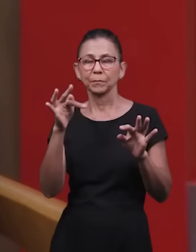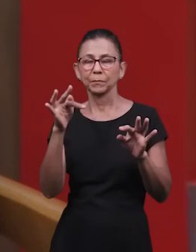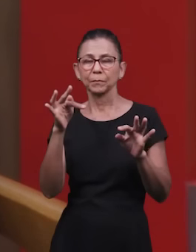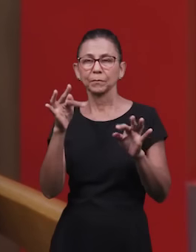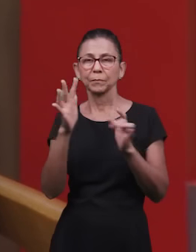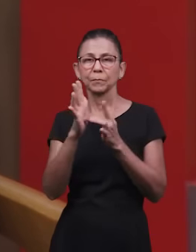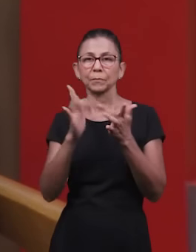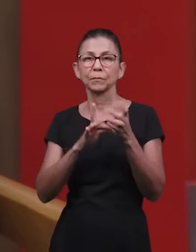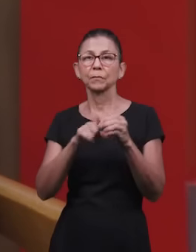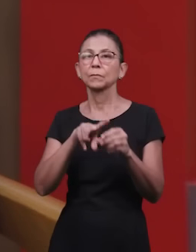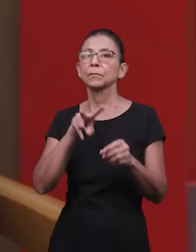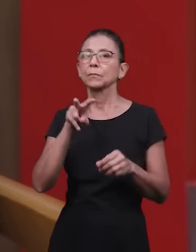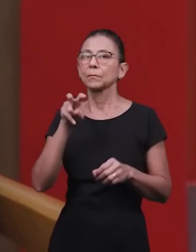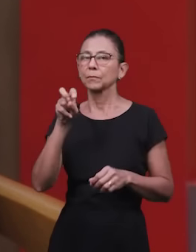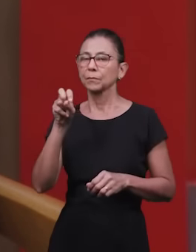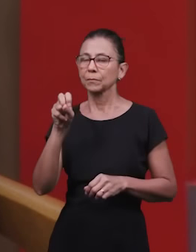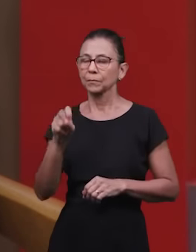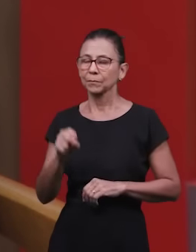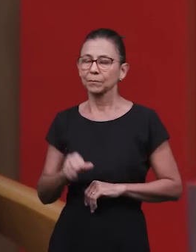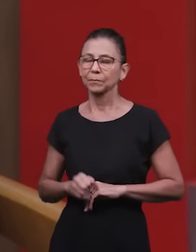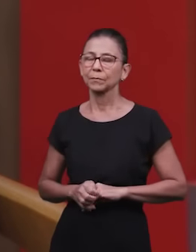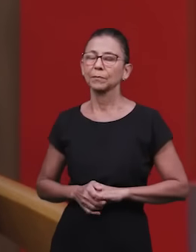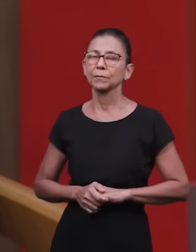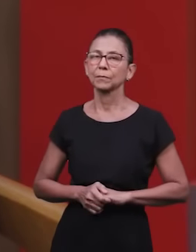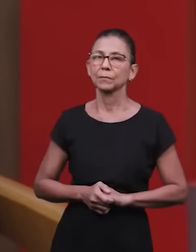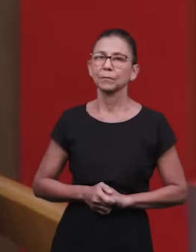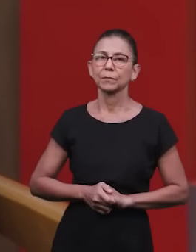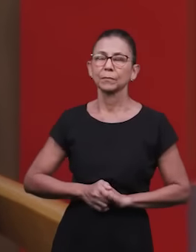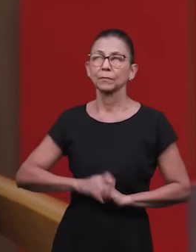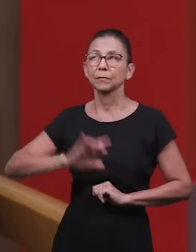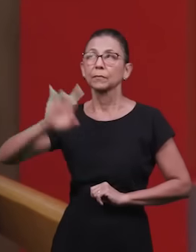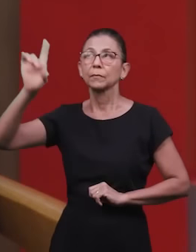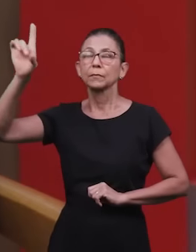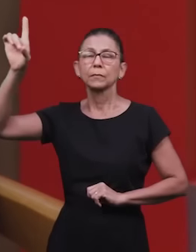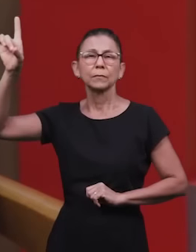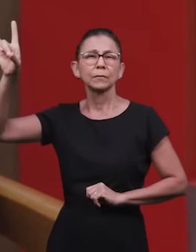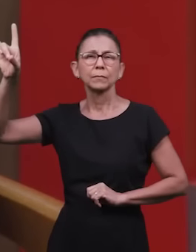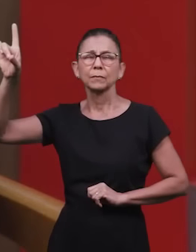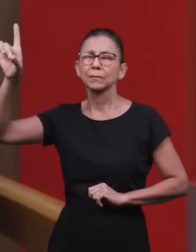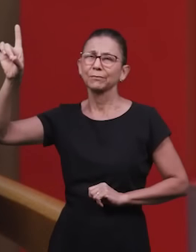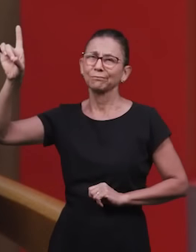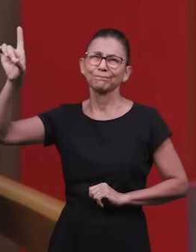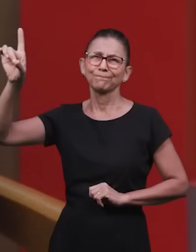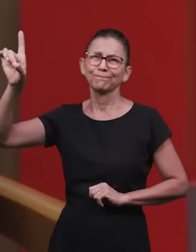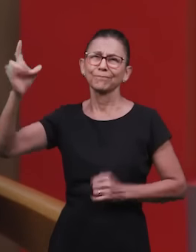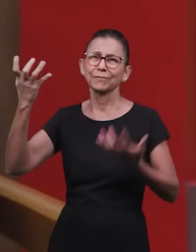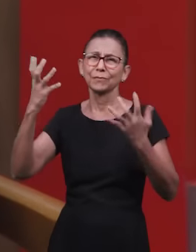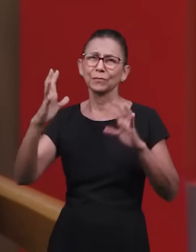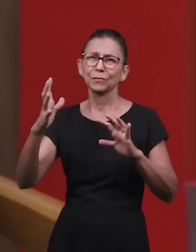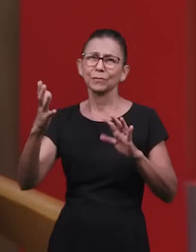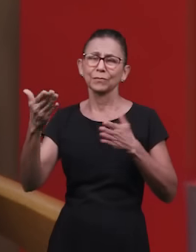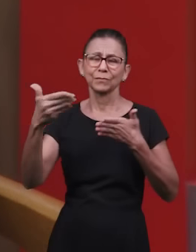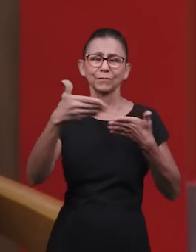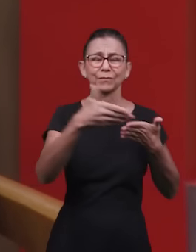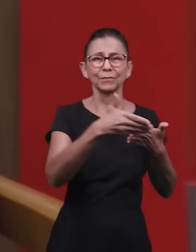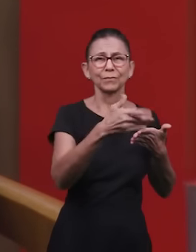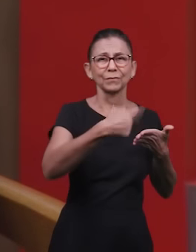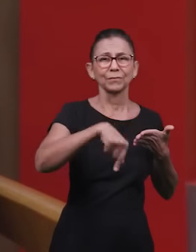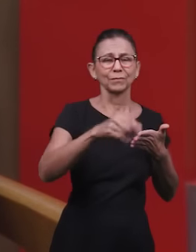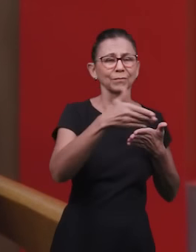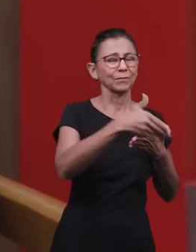breve vai voltar. E Deus, não é desejo dele que nenhum de nós se perca.